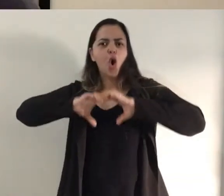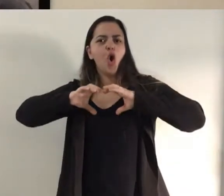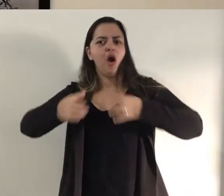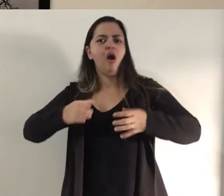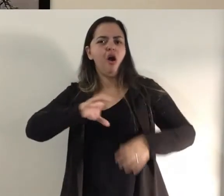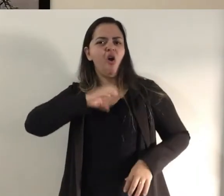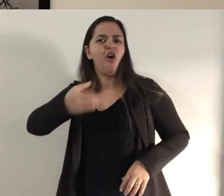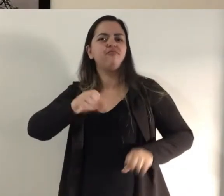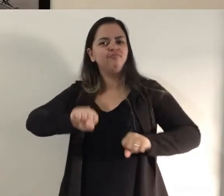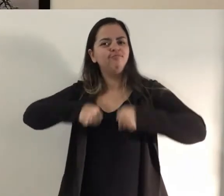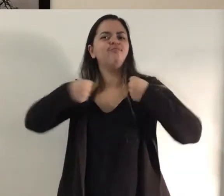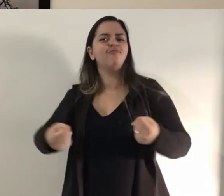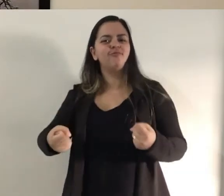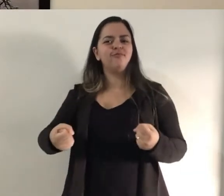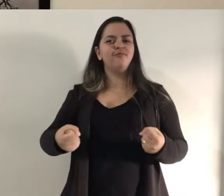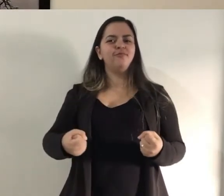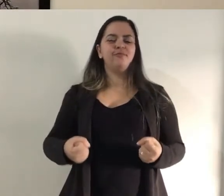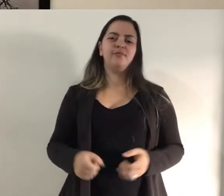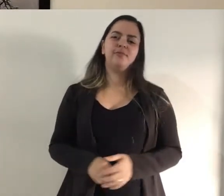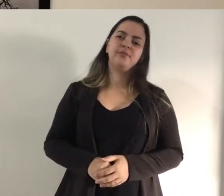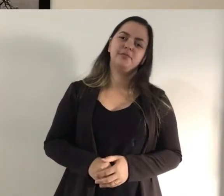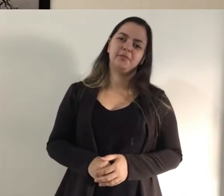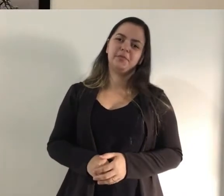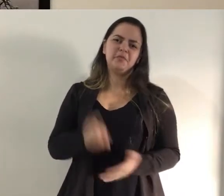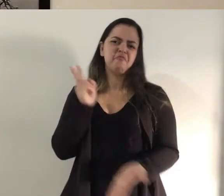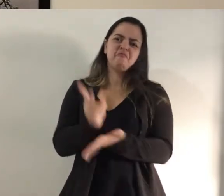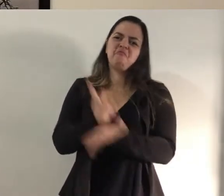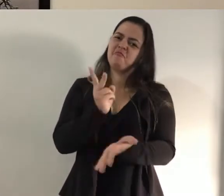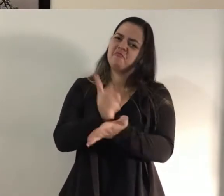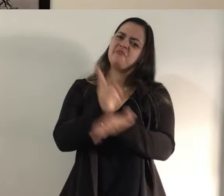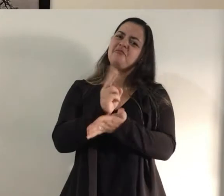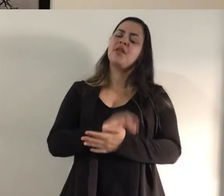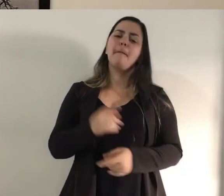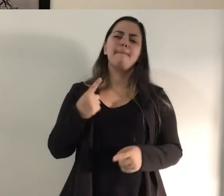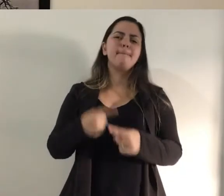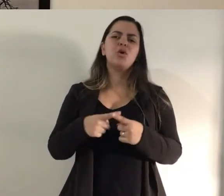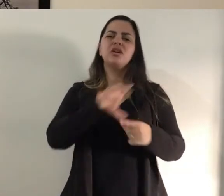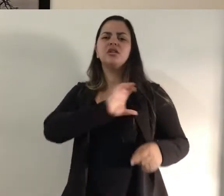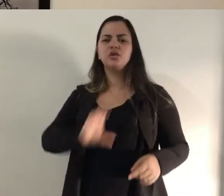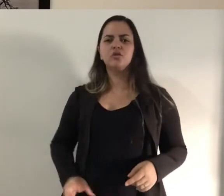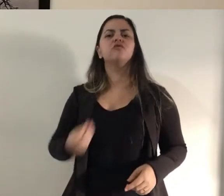a perseverança, a persistência, porque o Cristo vivo faz isso em nossa vida.